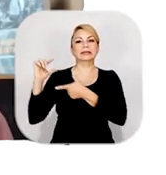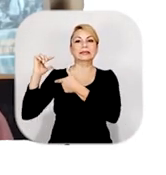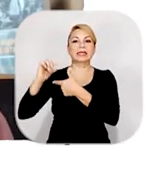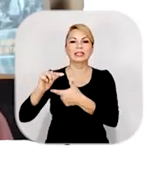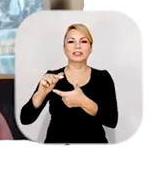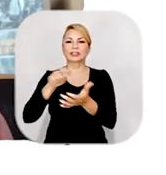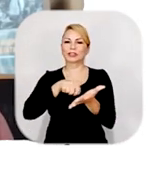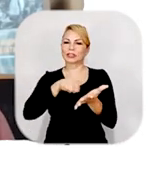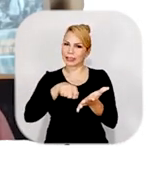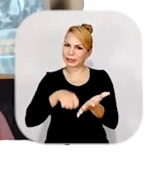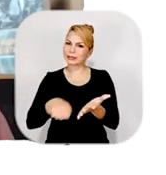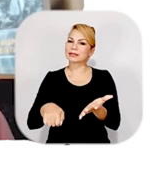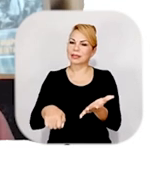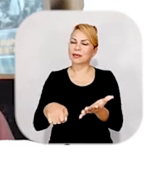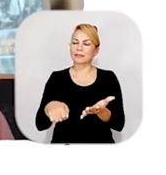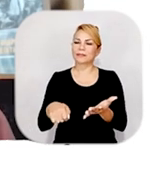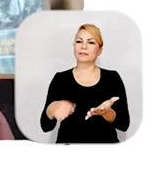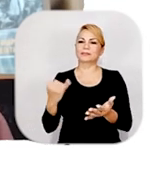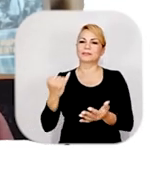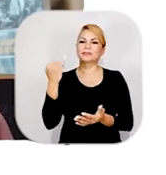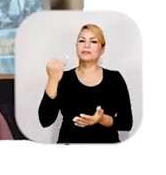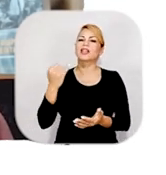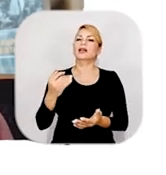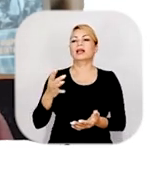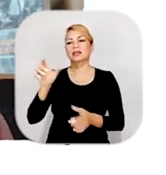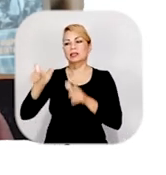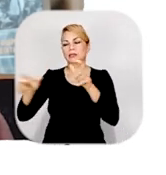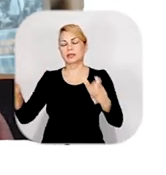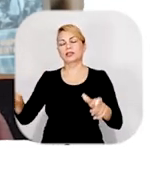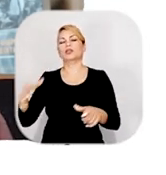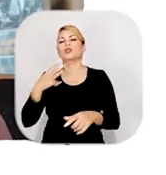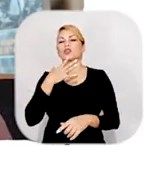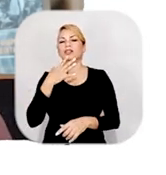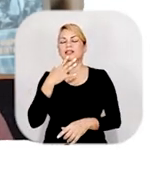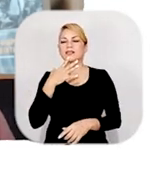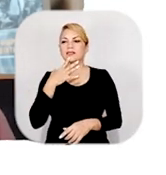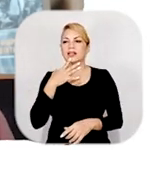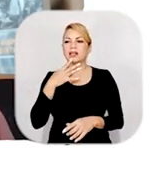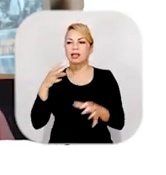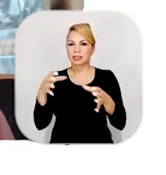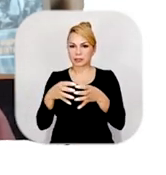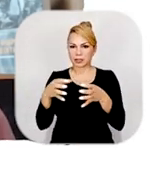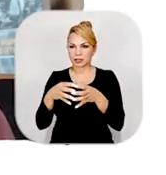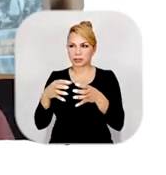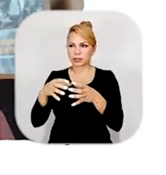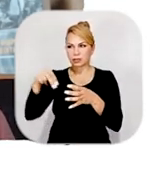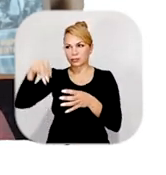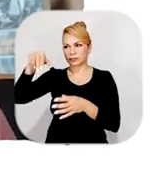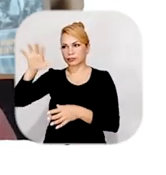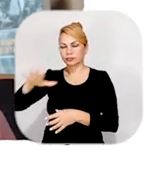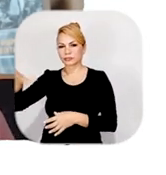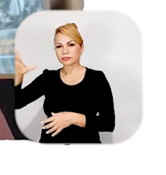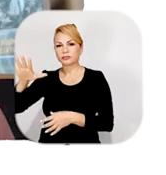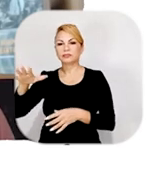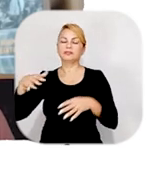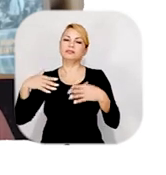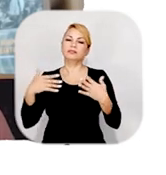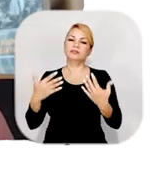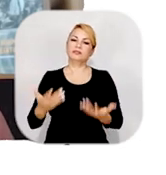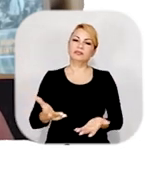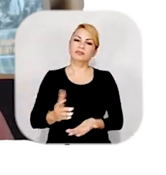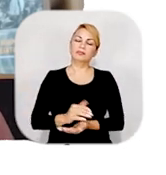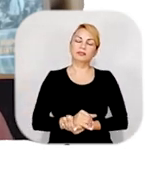para poder a pessoa também querer conhecer essa expedição do Nordeste, né? E aí ele...